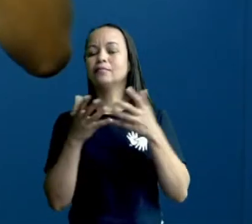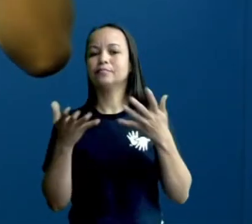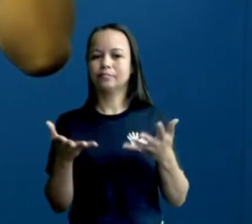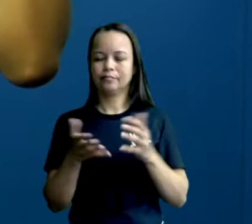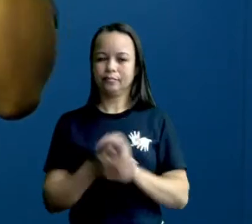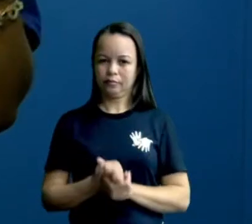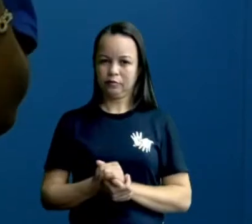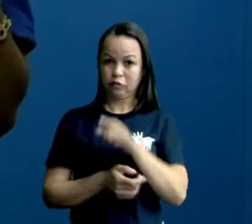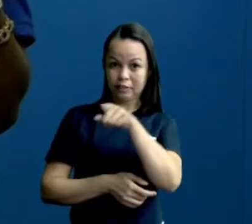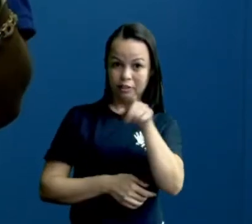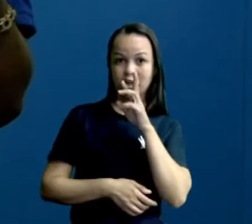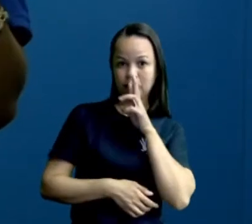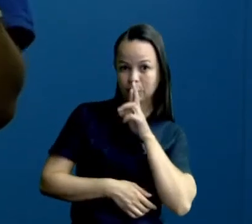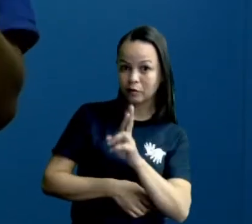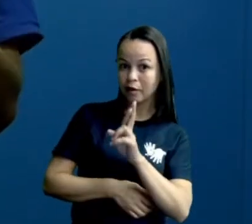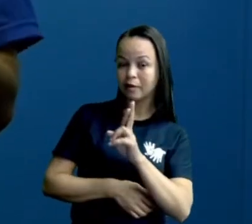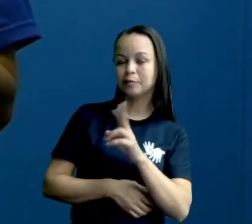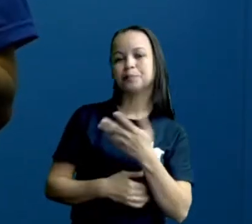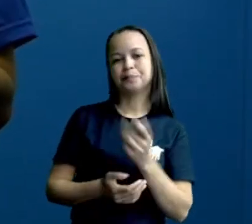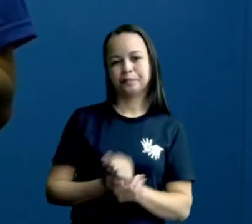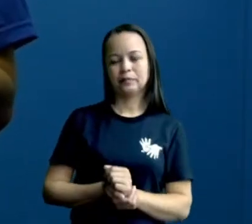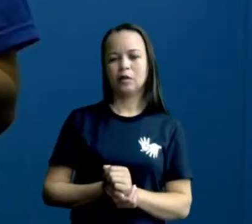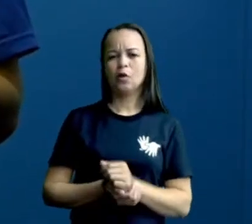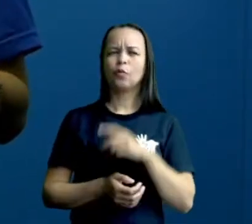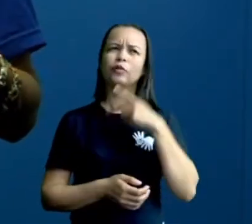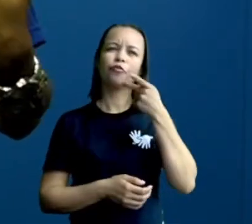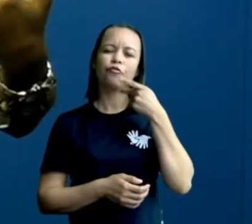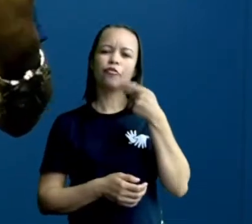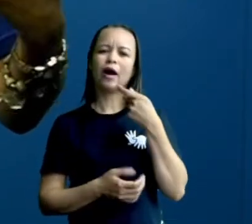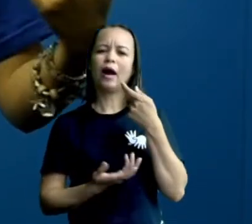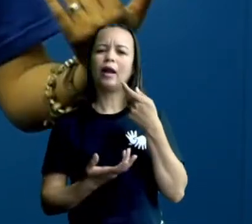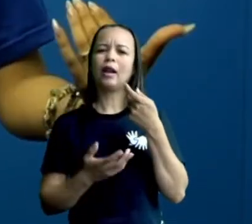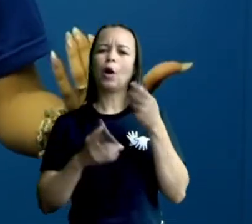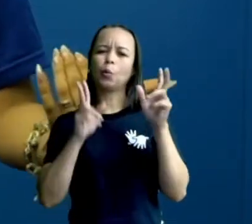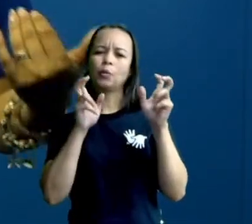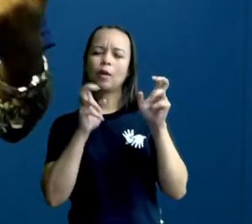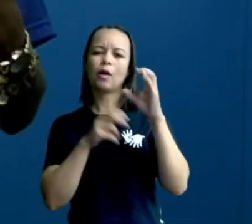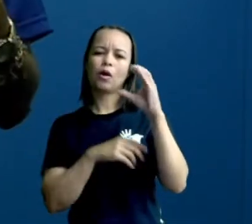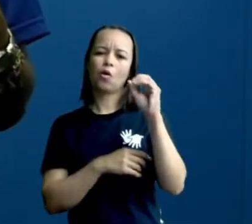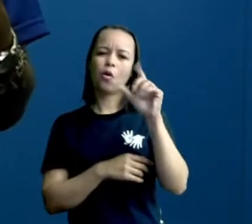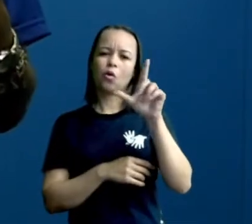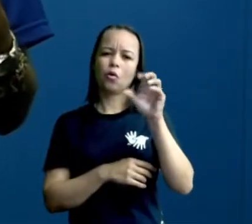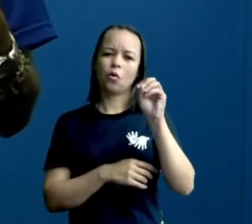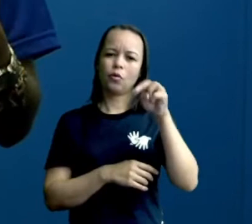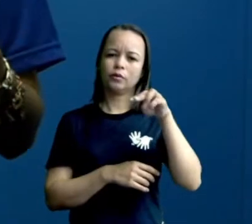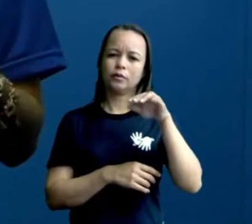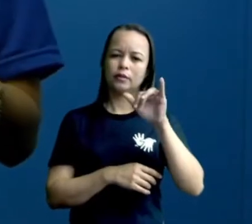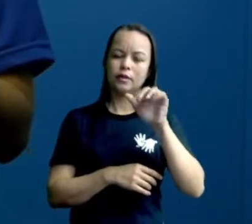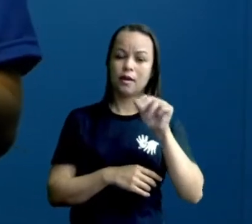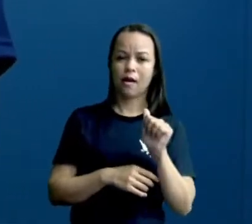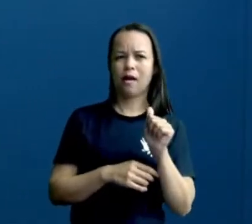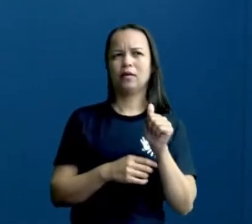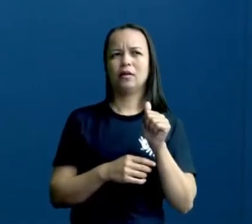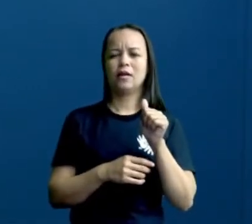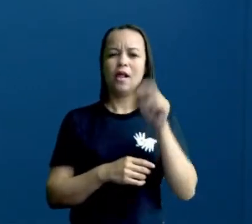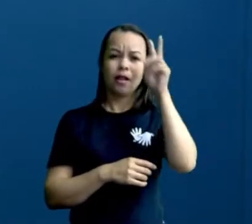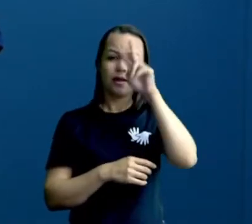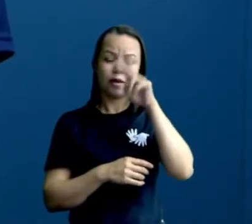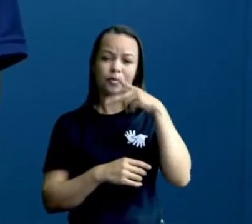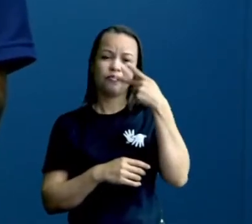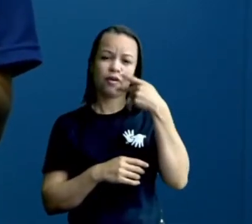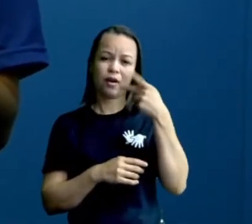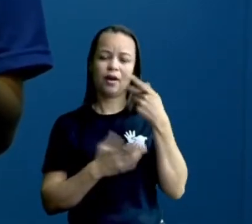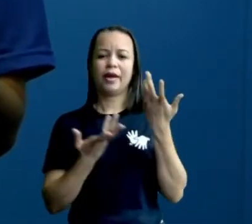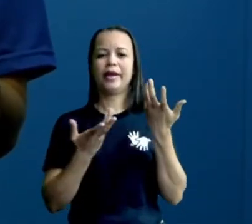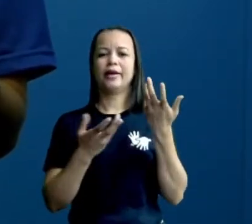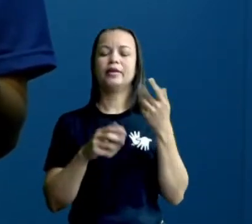Colônia é quando ele fala do termo colônia, minha gente, lembra quando eu falei sobre Brasil e Cabo Verde? Que foi de onde Diogo de Braga